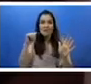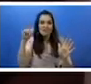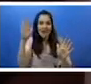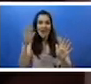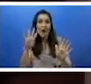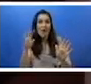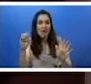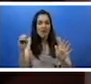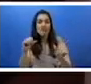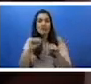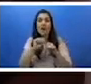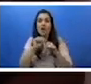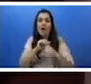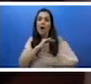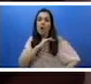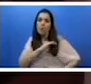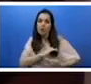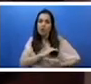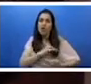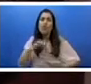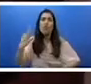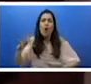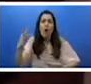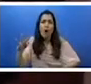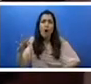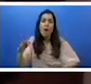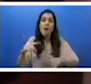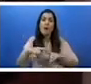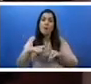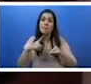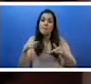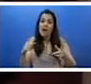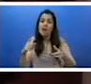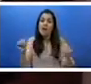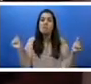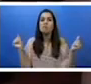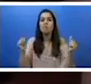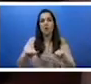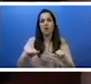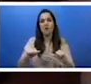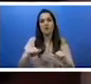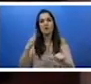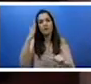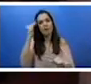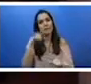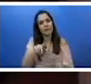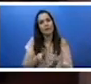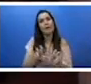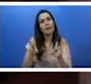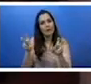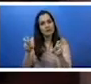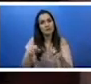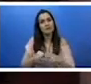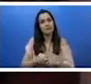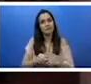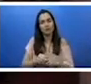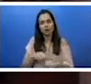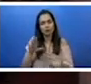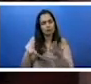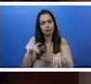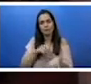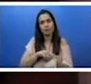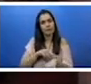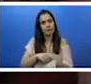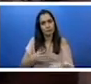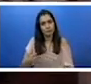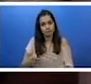vai fazer a mamografia, ela dói? Dói, mas dói muito mais saber que a gente está com câncer, que a gente tem alguma coisa